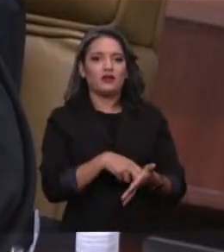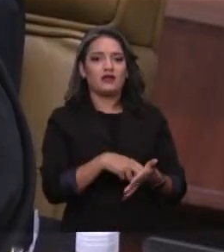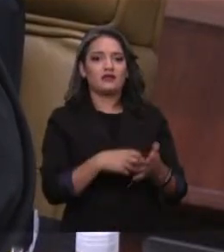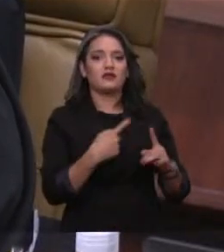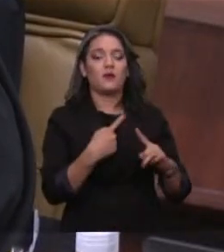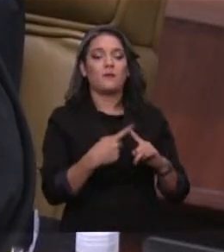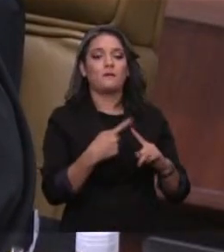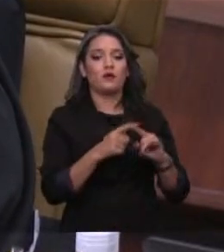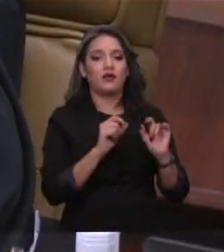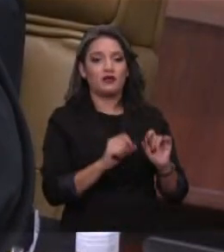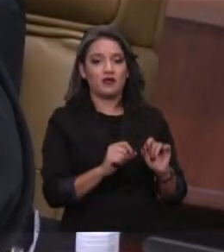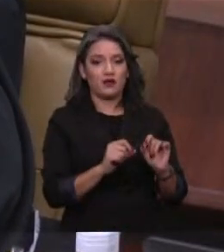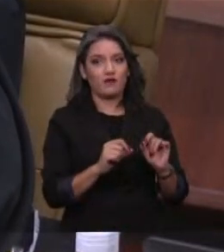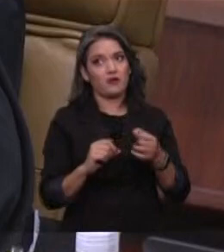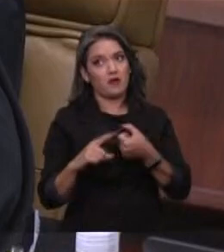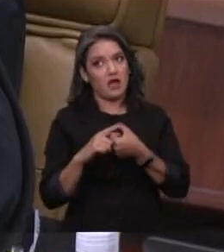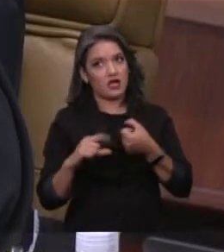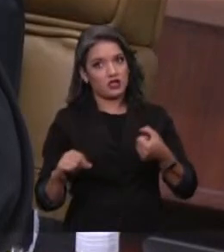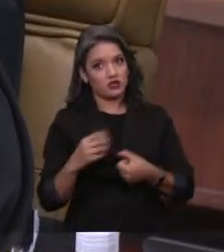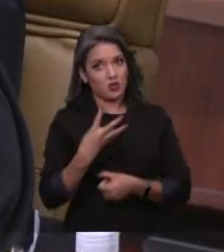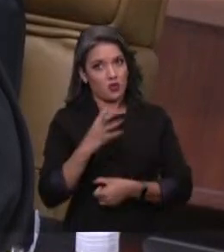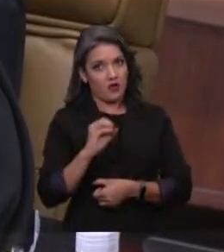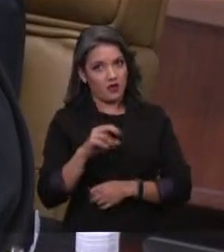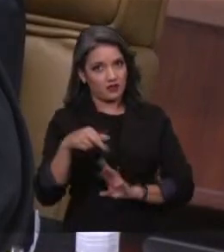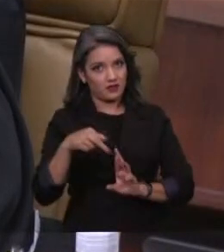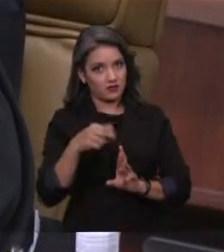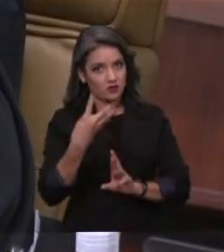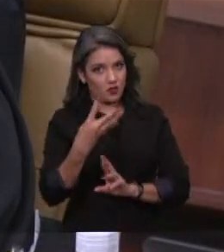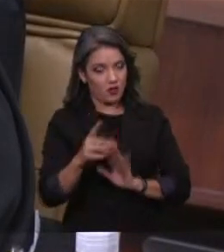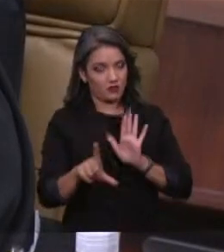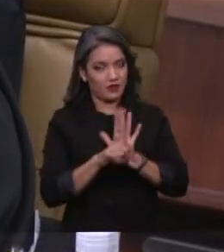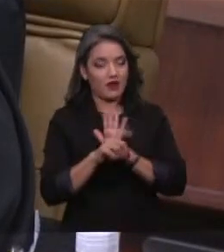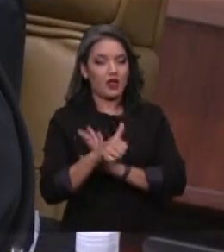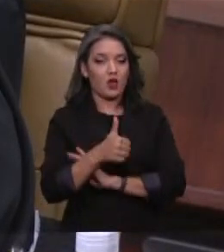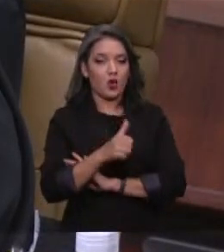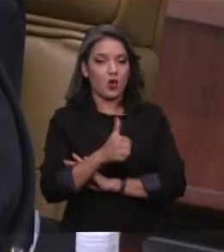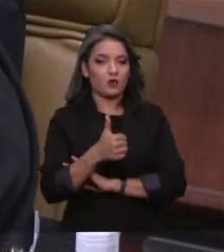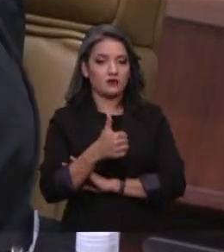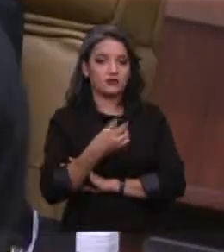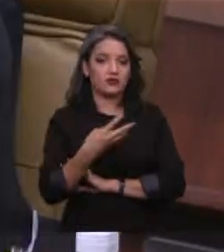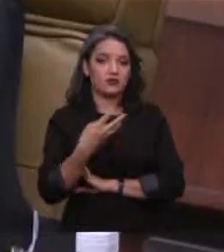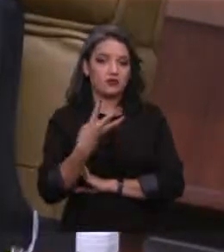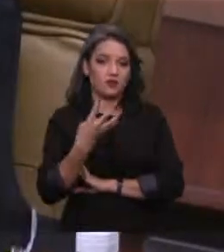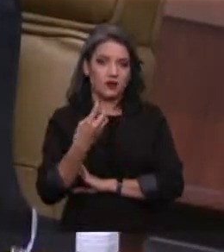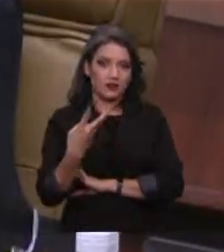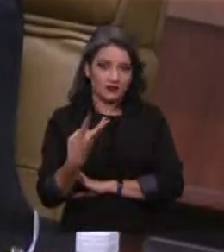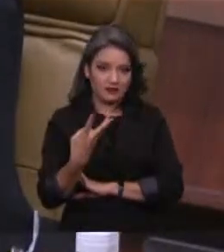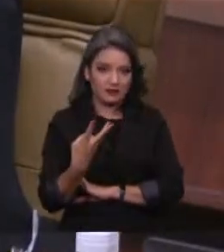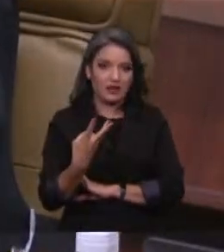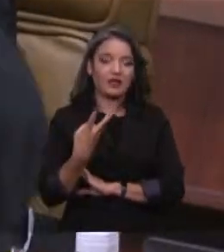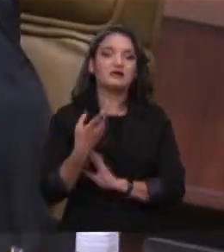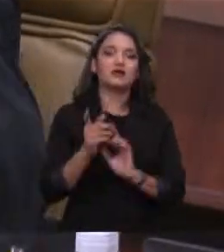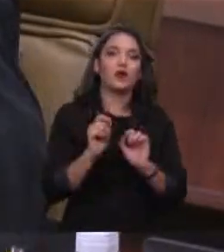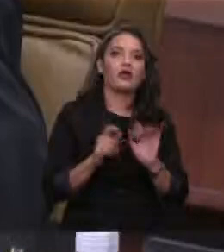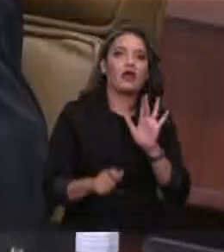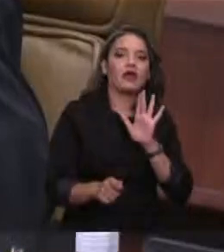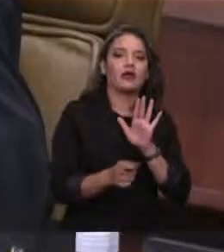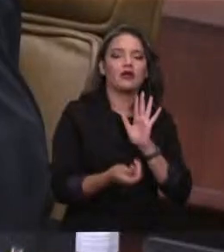modalidade agravada do artigo 40, inciso 4, da Lei 11.343, crime de